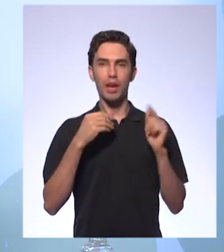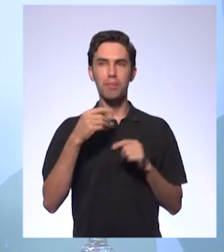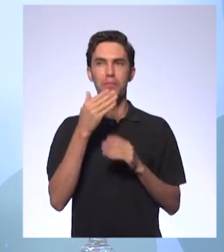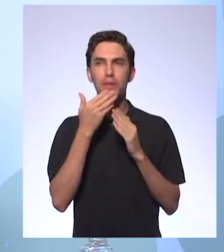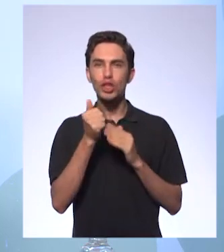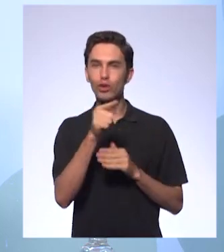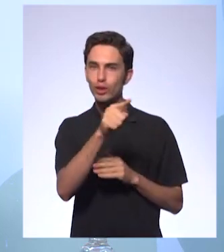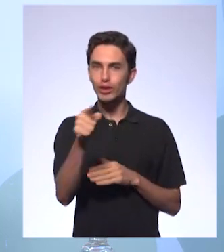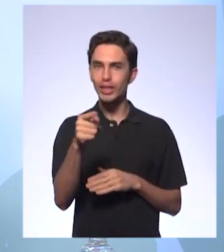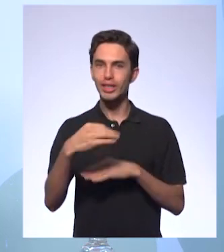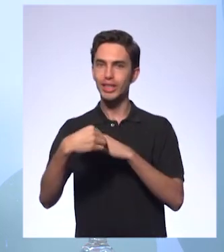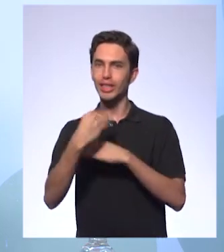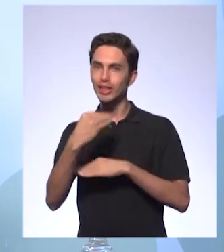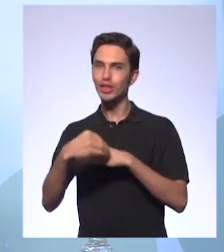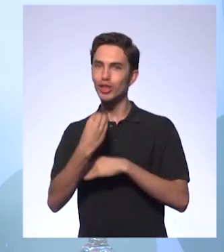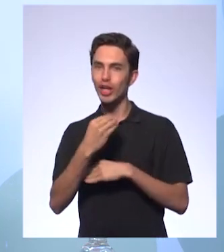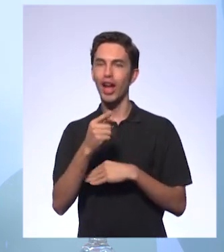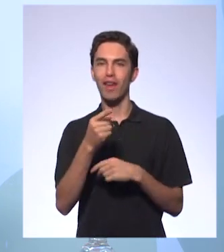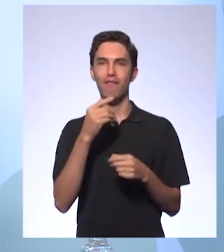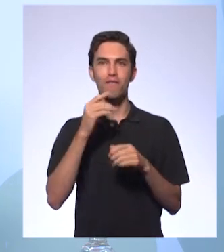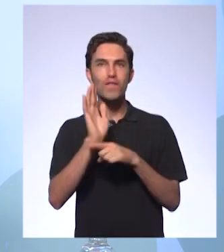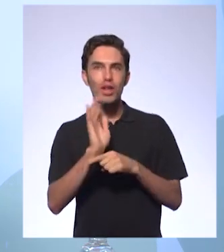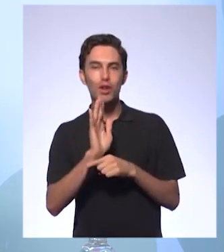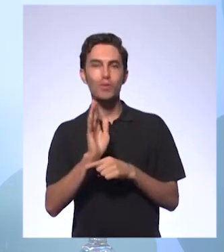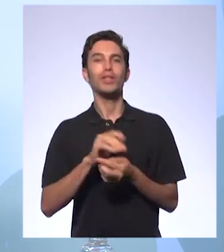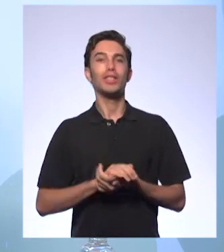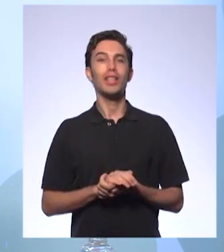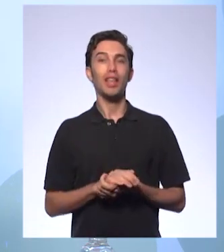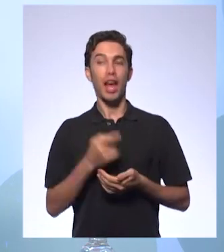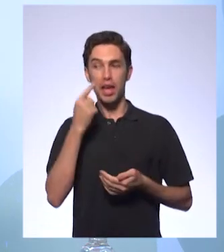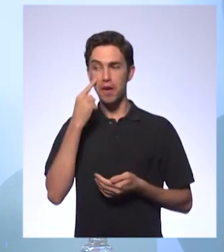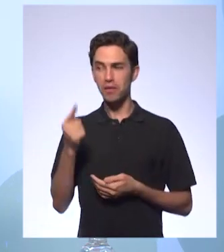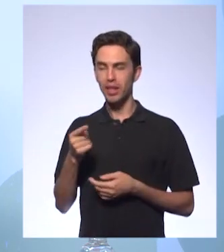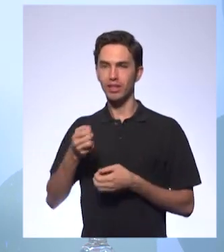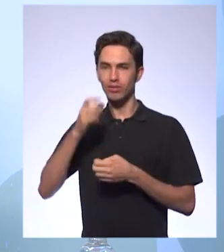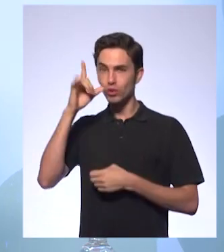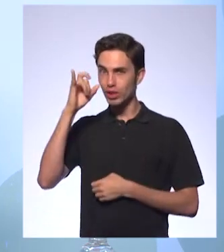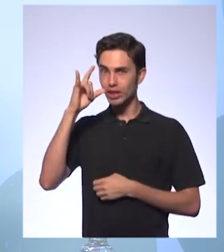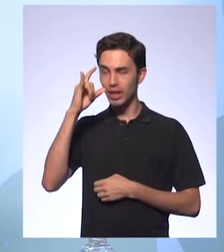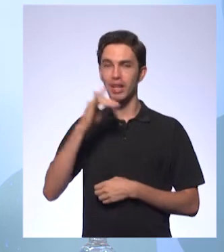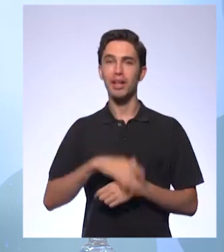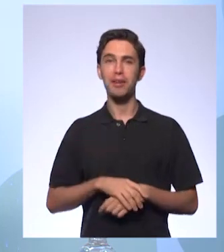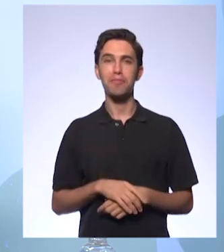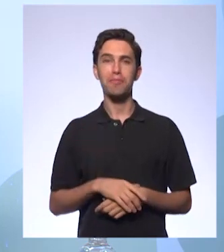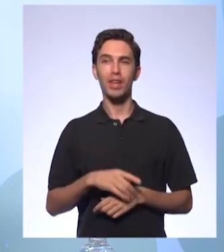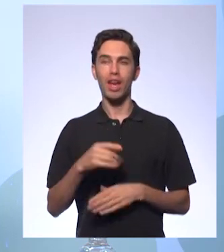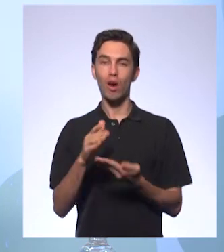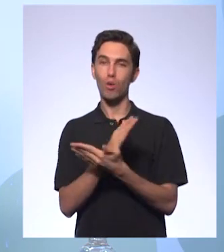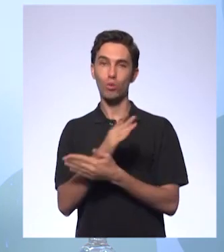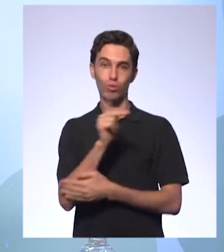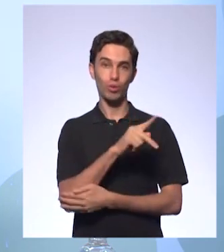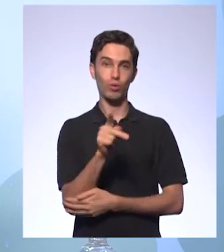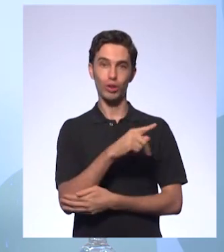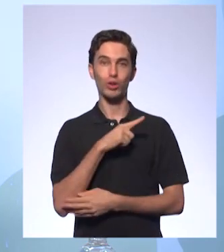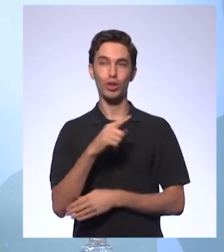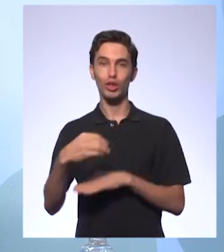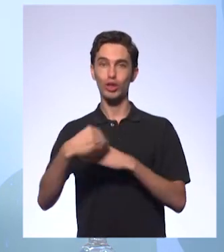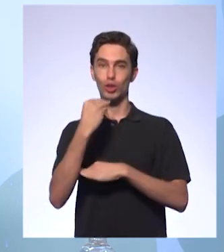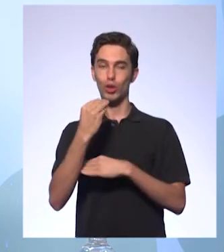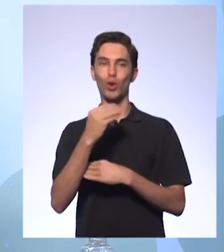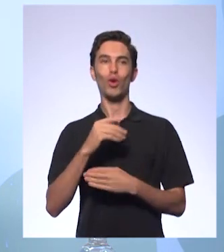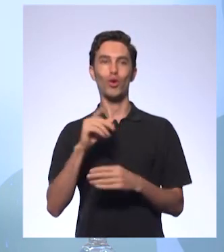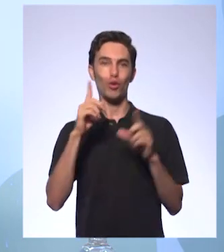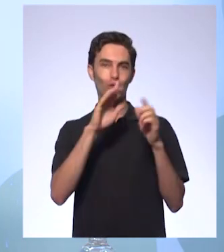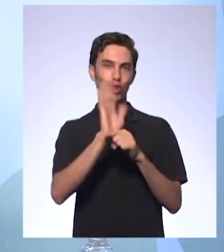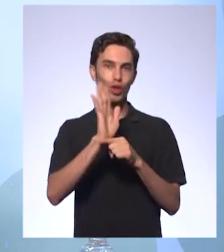filmes, a gente estava conversando sobre filmes, e eu vi aqui no Instagram, vou até ler agora, que alguns professores indicaram filmes. Eu